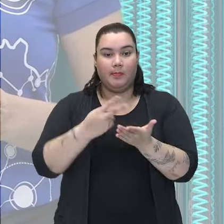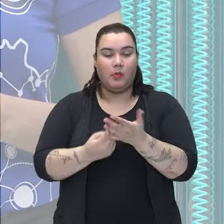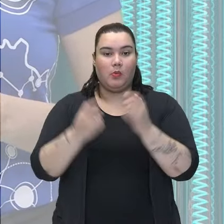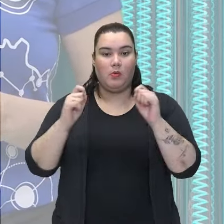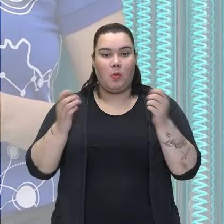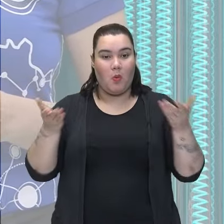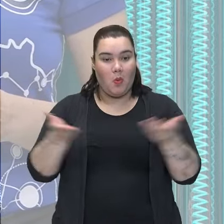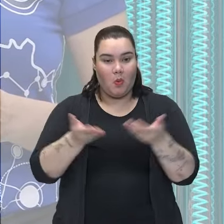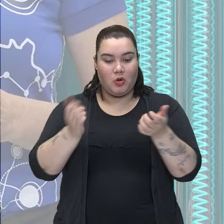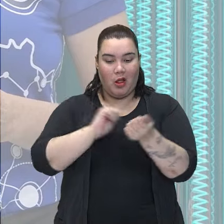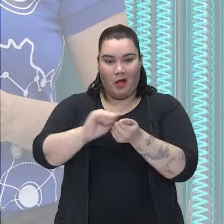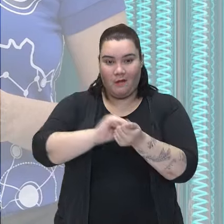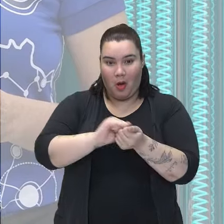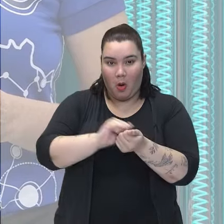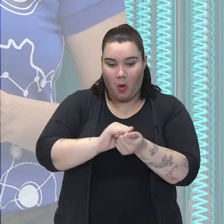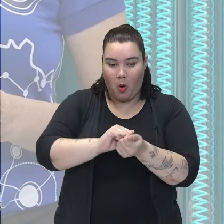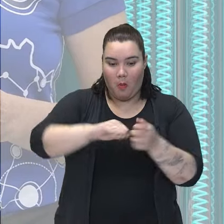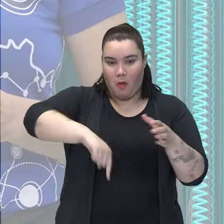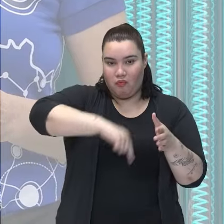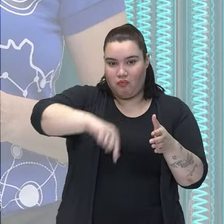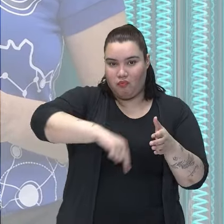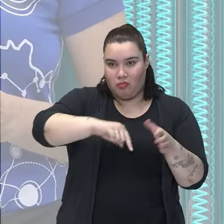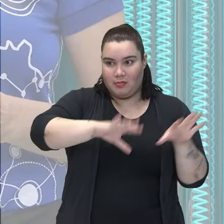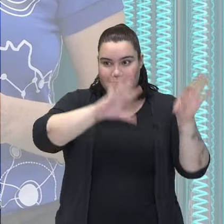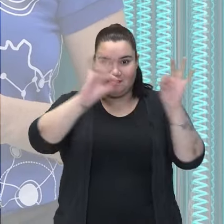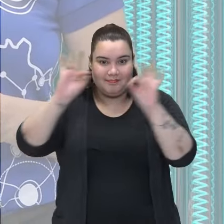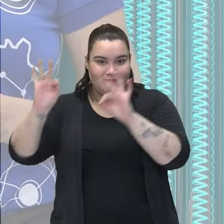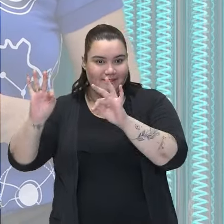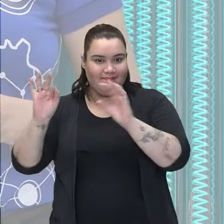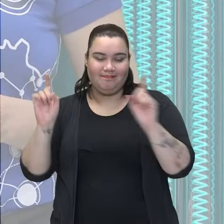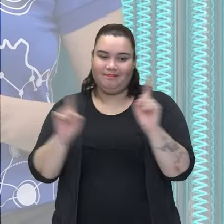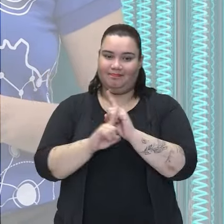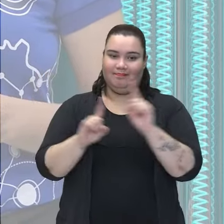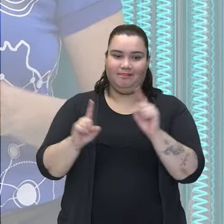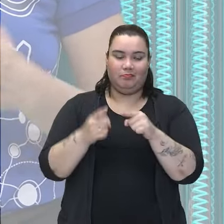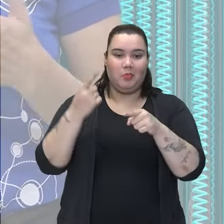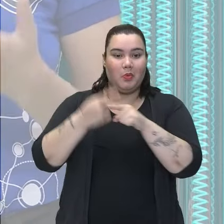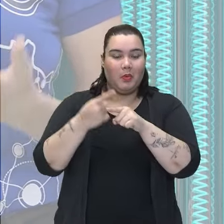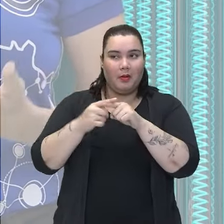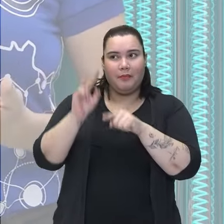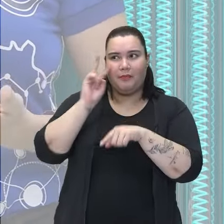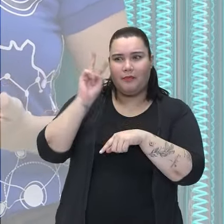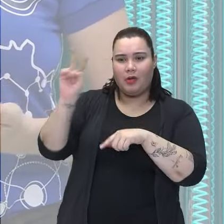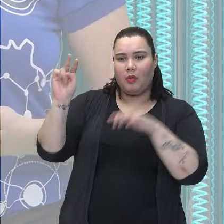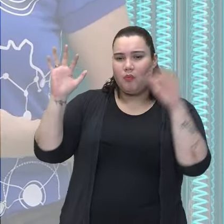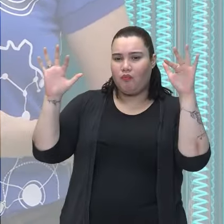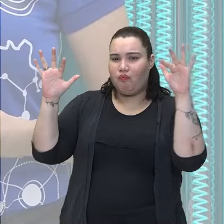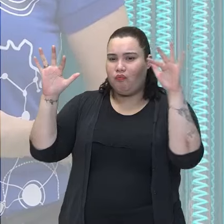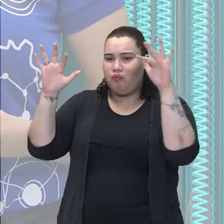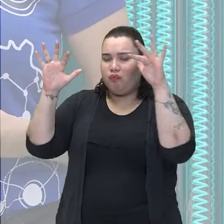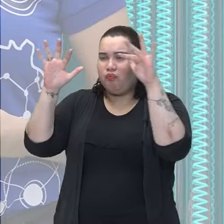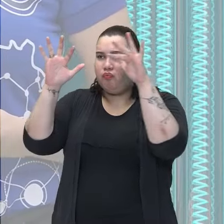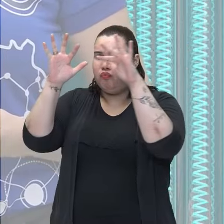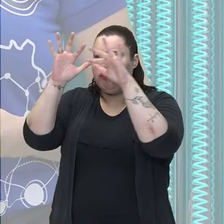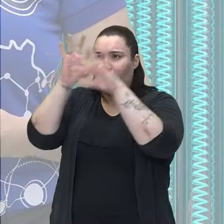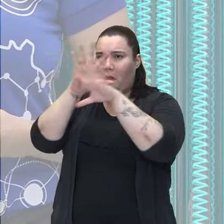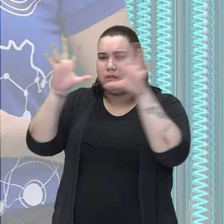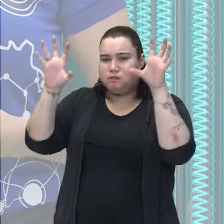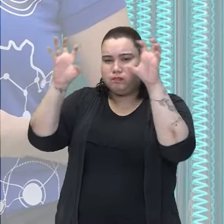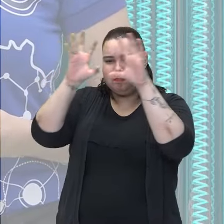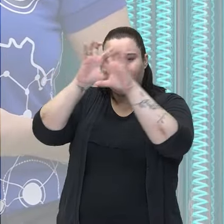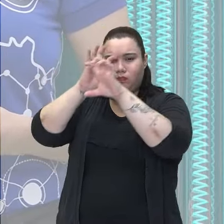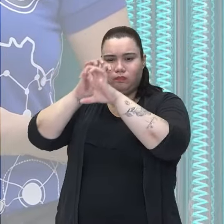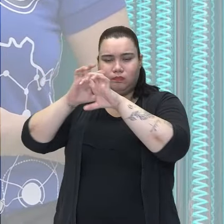lavar roupa. Por quê? Because it is cloudy. Está o quê? Nublado, ó. Tá cheio de nuvens